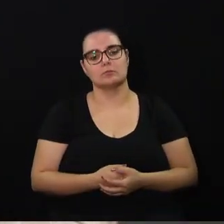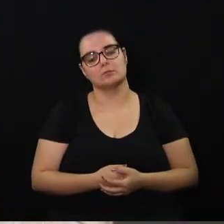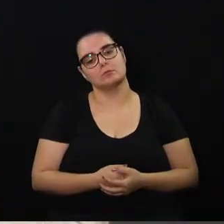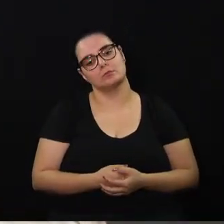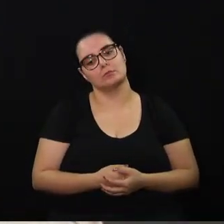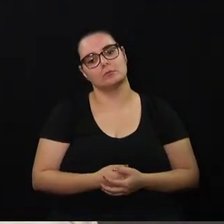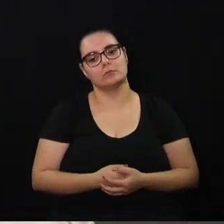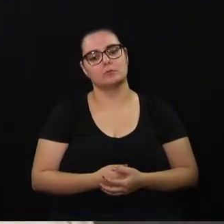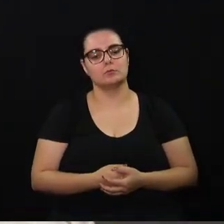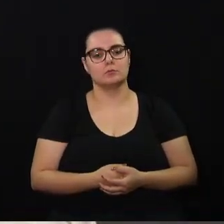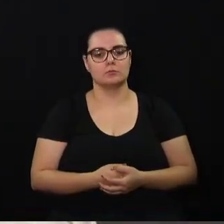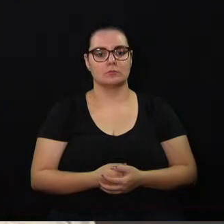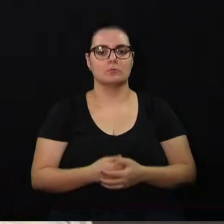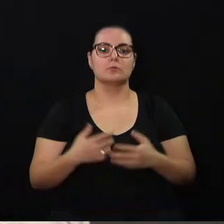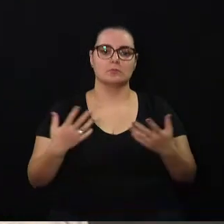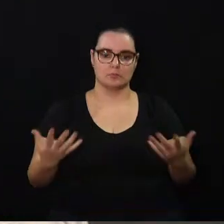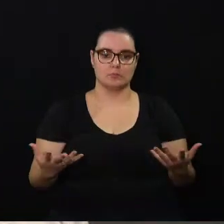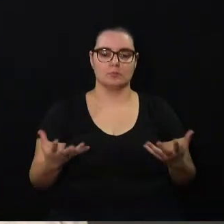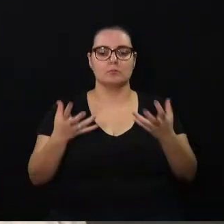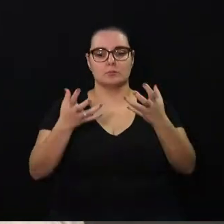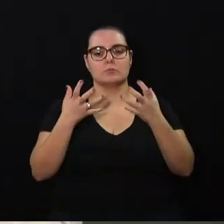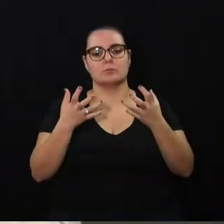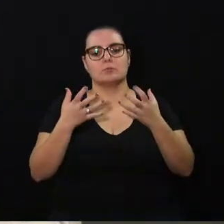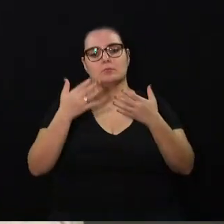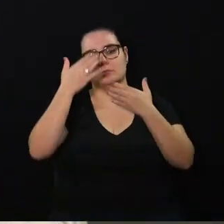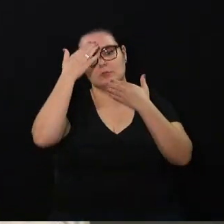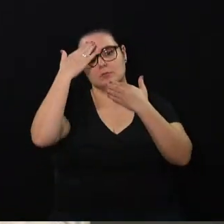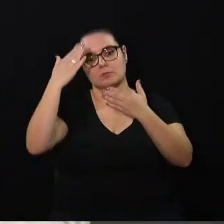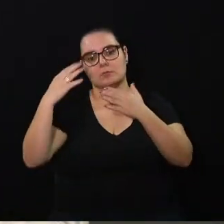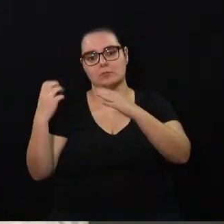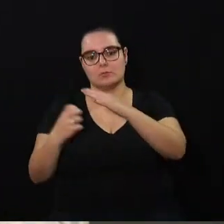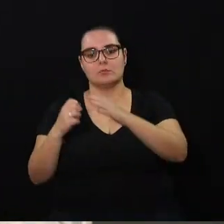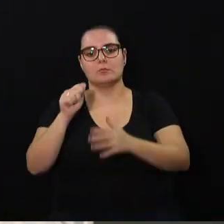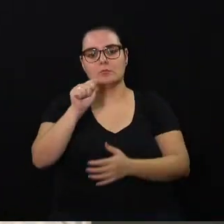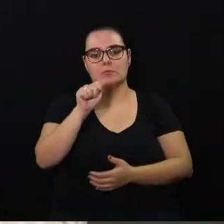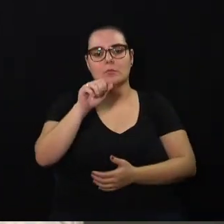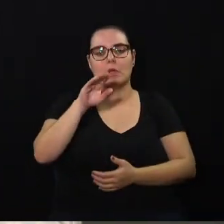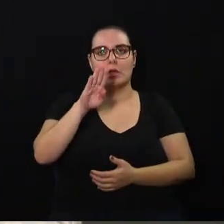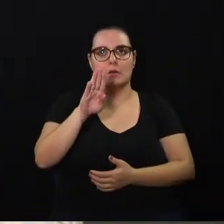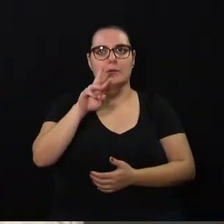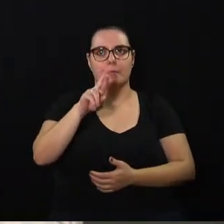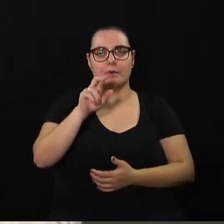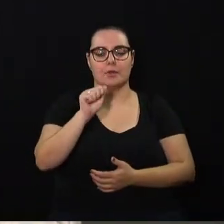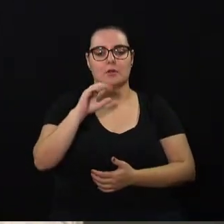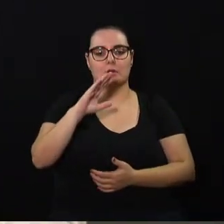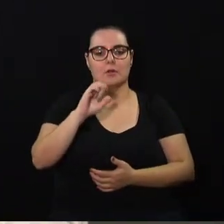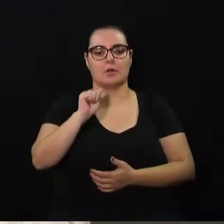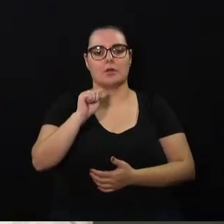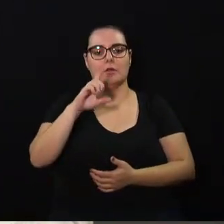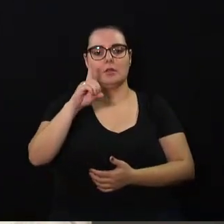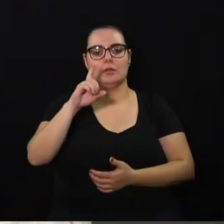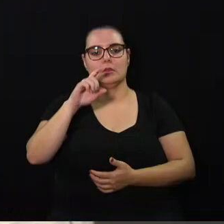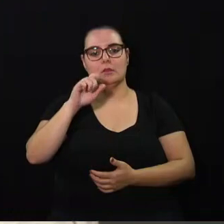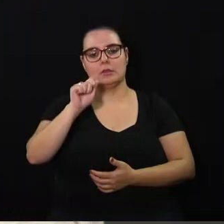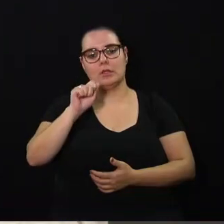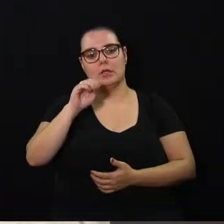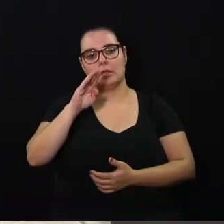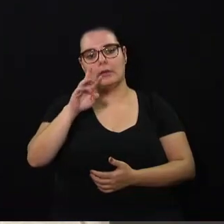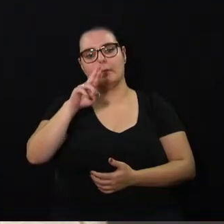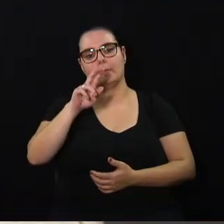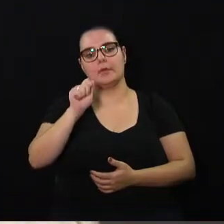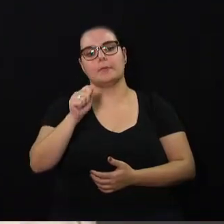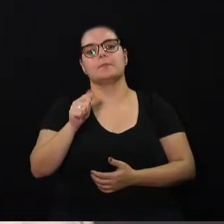então é isso a gente queria agradecer em nome do grupo abra cadabra pela presença de vocês novamente pelo